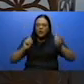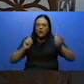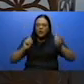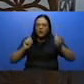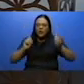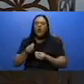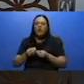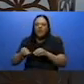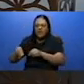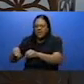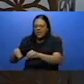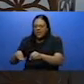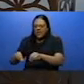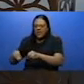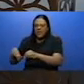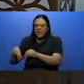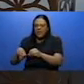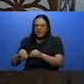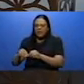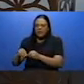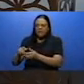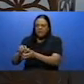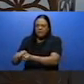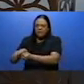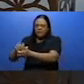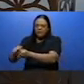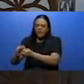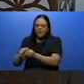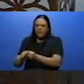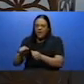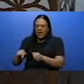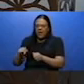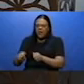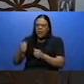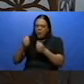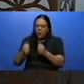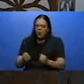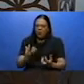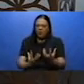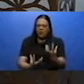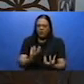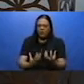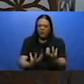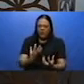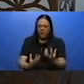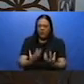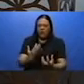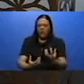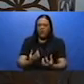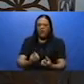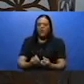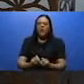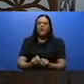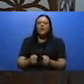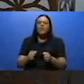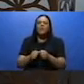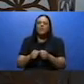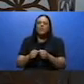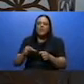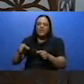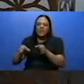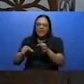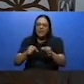terracota, material impermeável e resistente ao fogo. Permitia cozinhar os alimentos, principalmente os grãos muito comuns